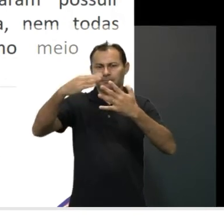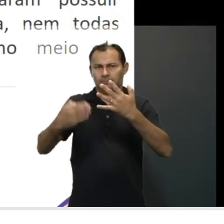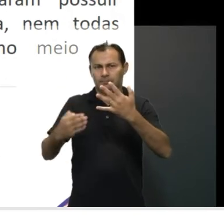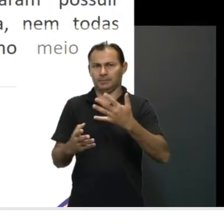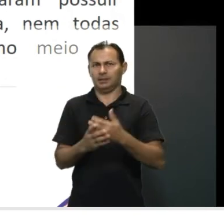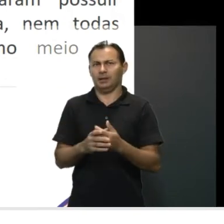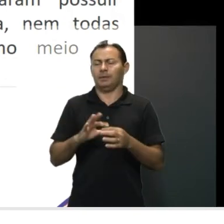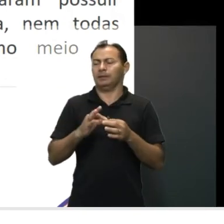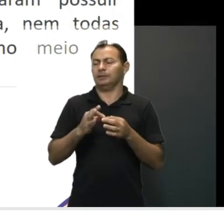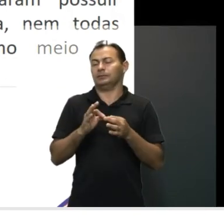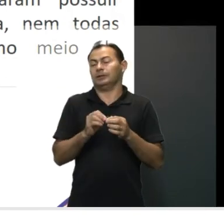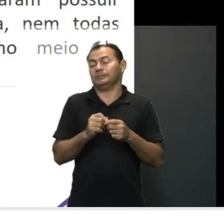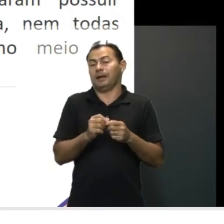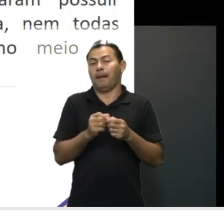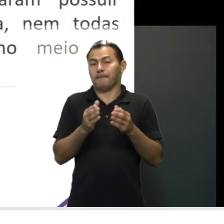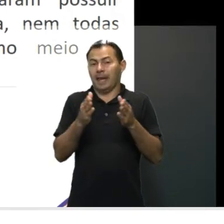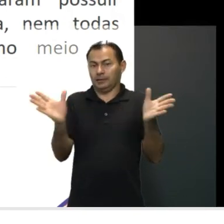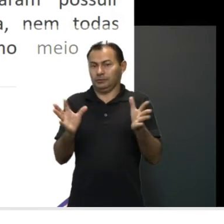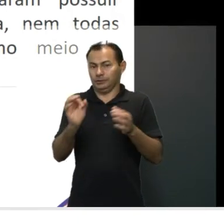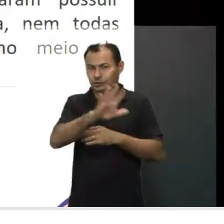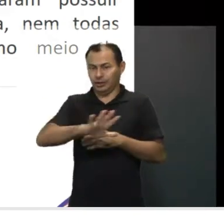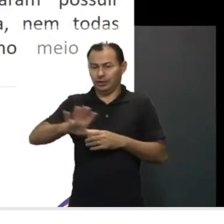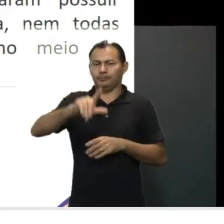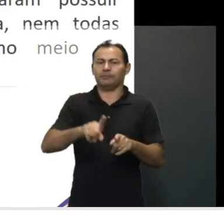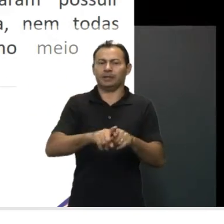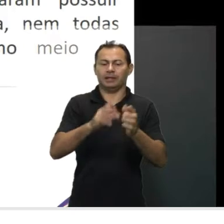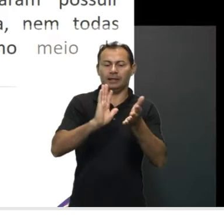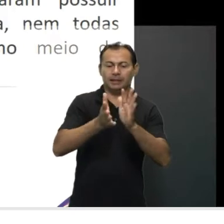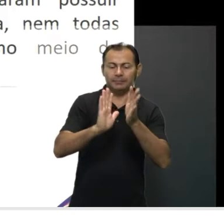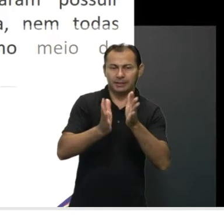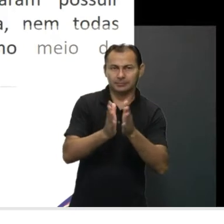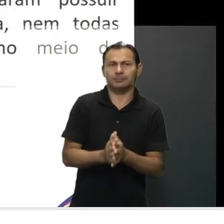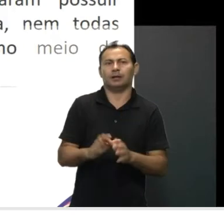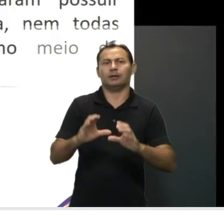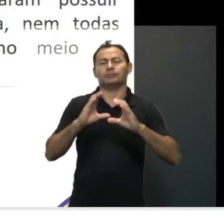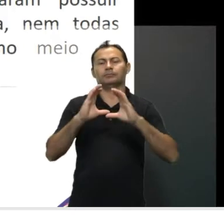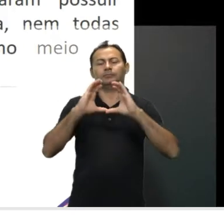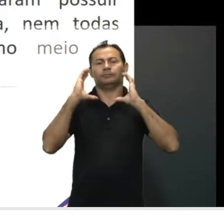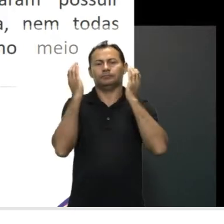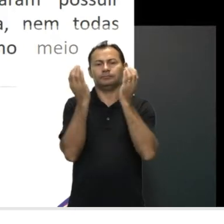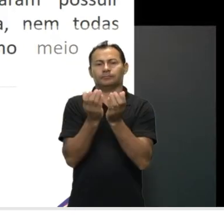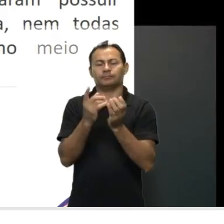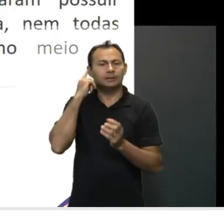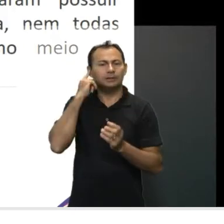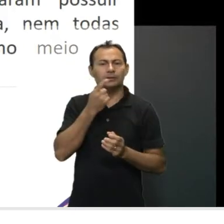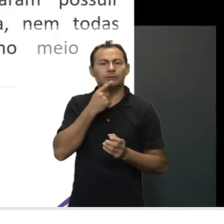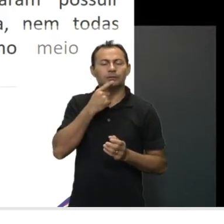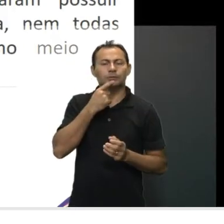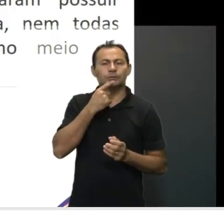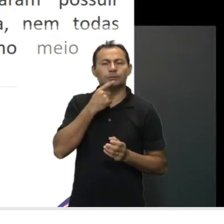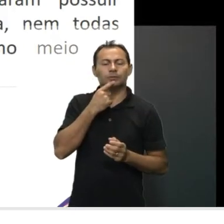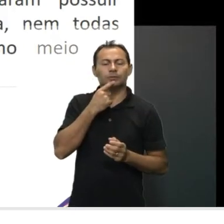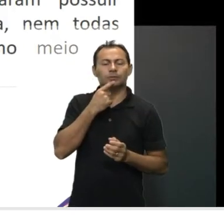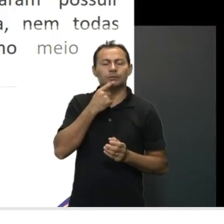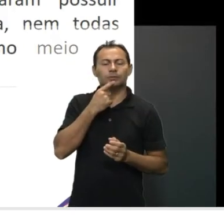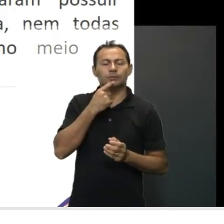pouco mais amplo, e Libras, a língua da comunidade de pessoas surdas aqui do nosso